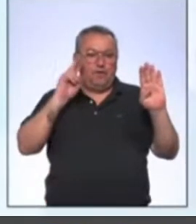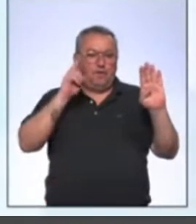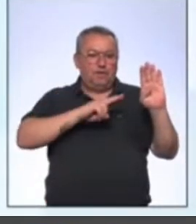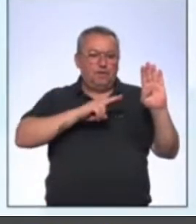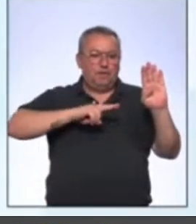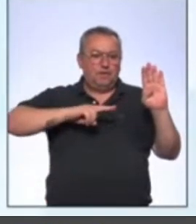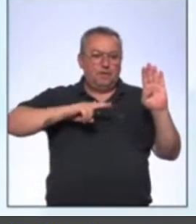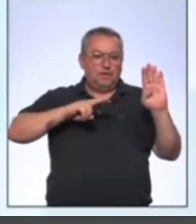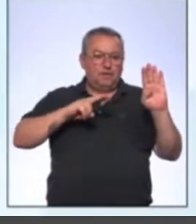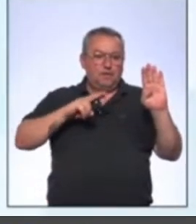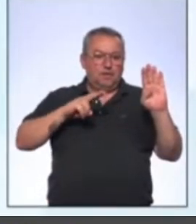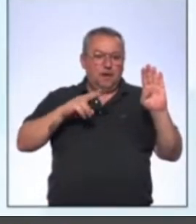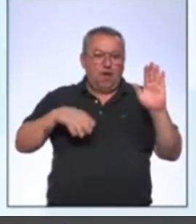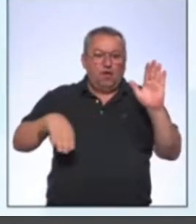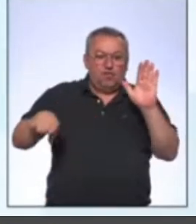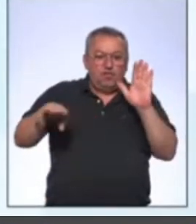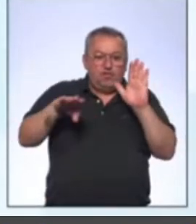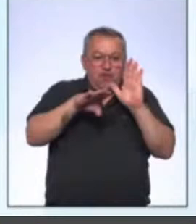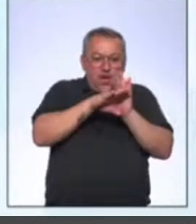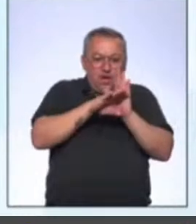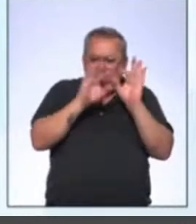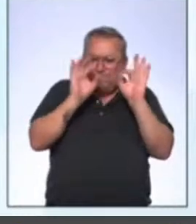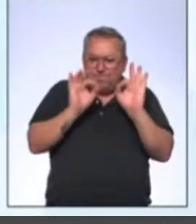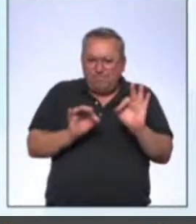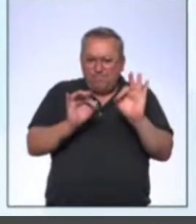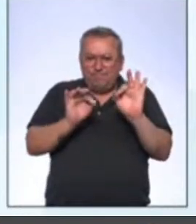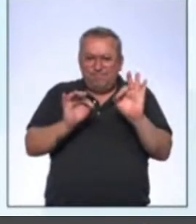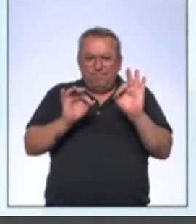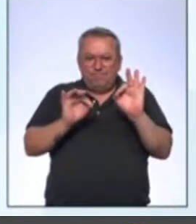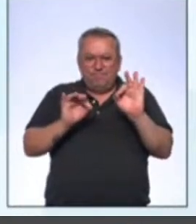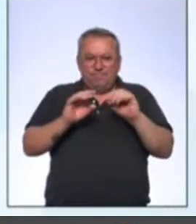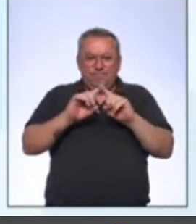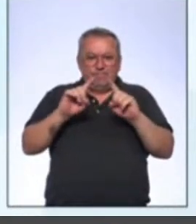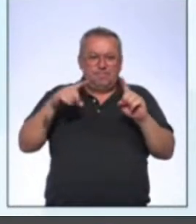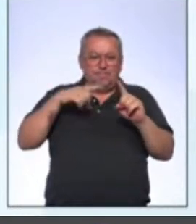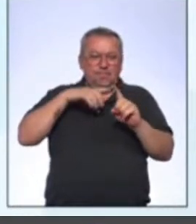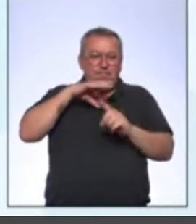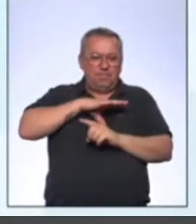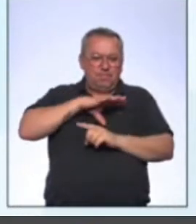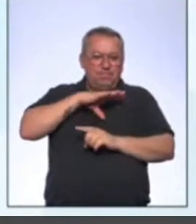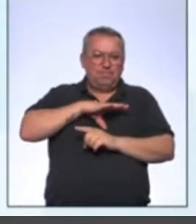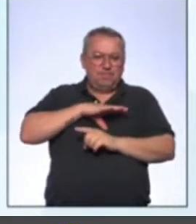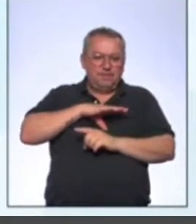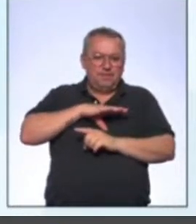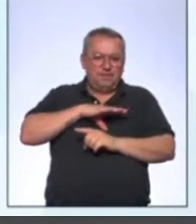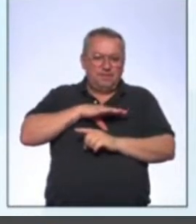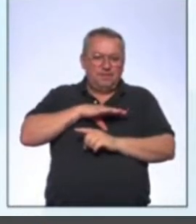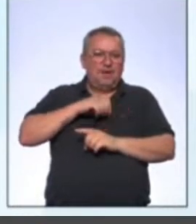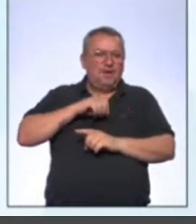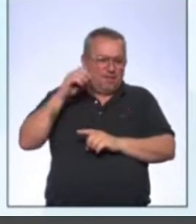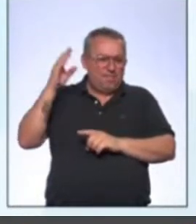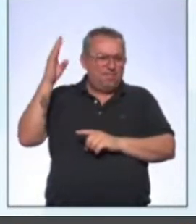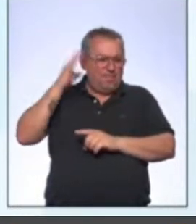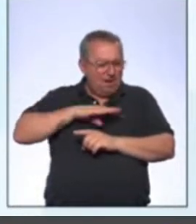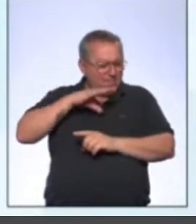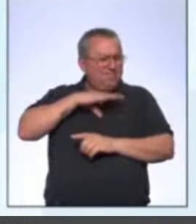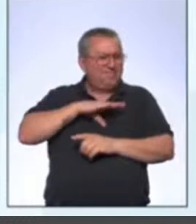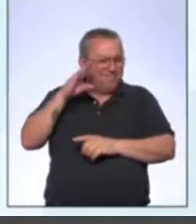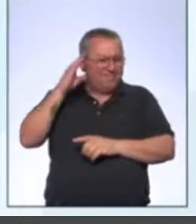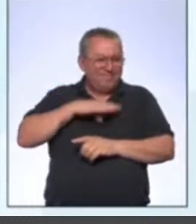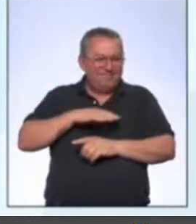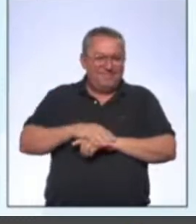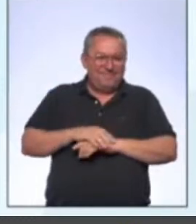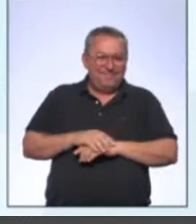alternativa B, com certeza é ela. Tenho certeza. É, mas a língua portuguesa é cruel com a gente, né, gente? Poxa vida. Olha